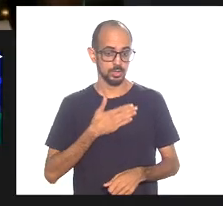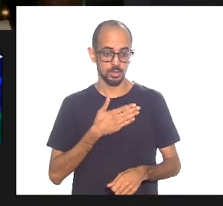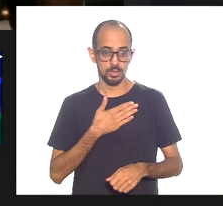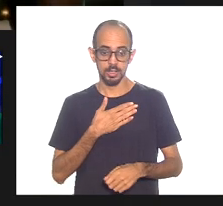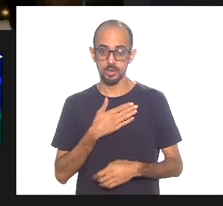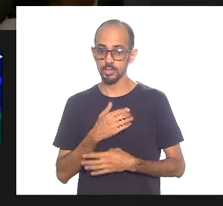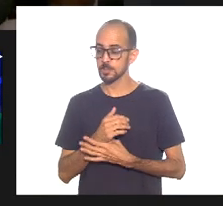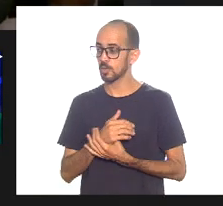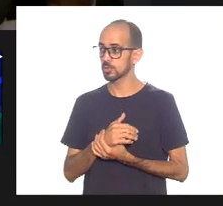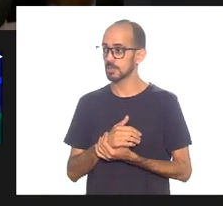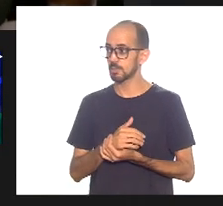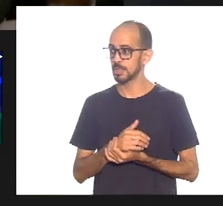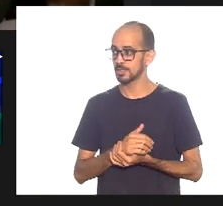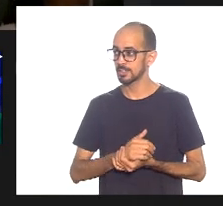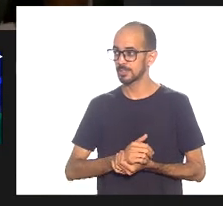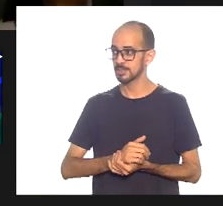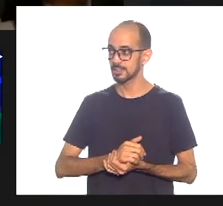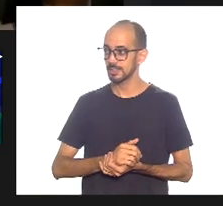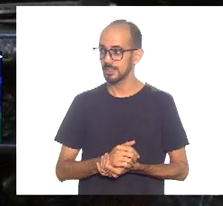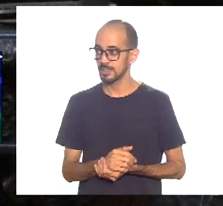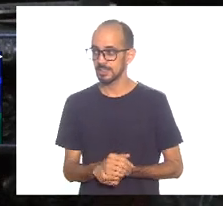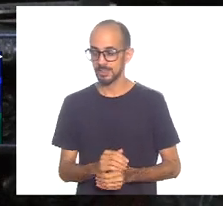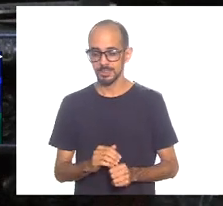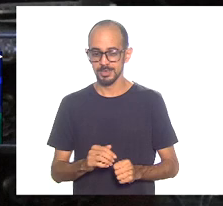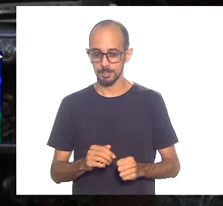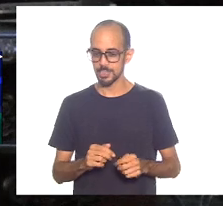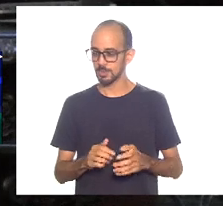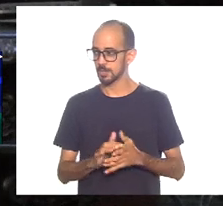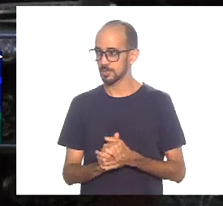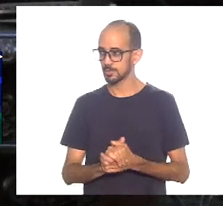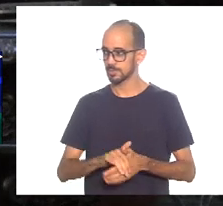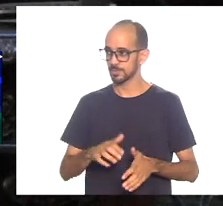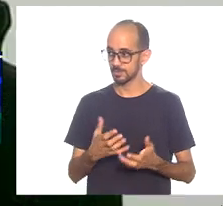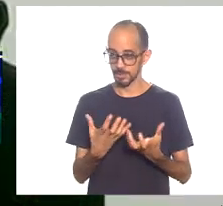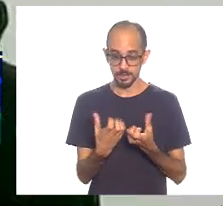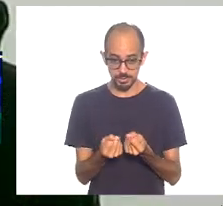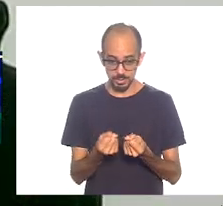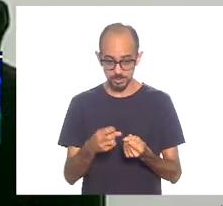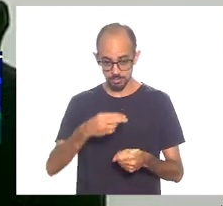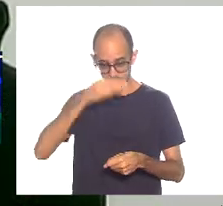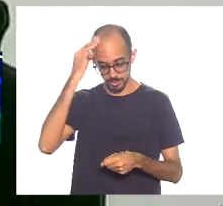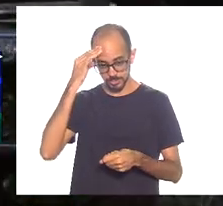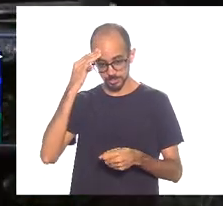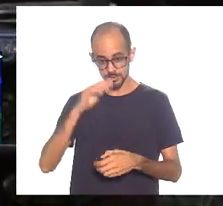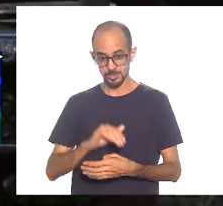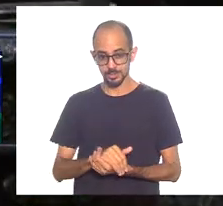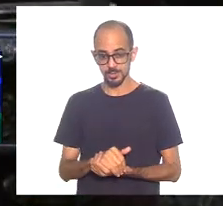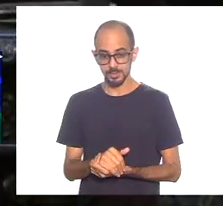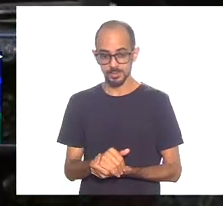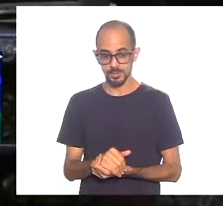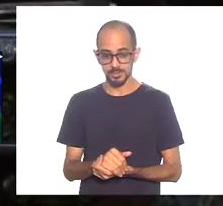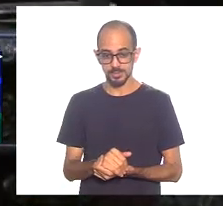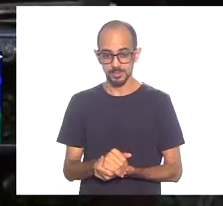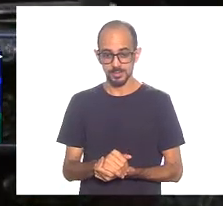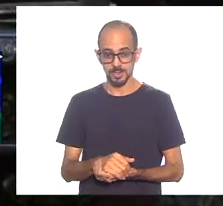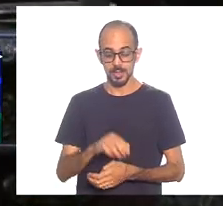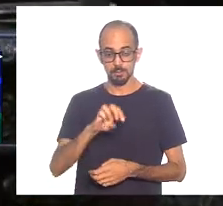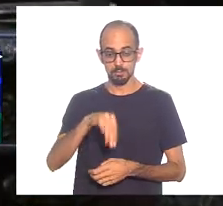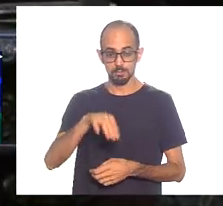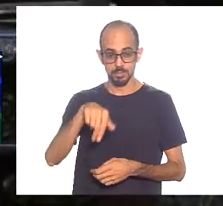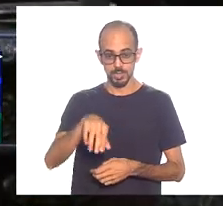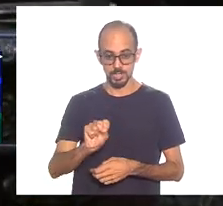saí o OK tá com ele do deputado Márcio pela comissão de Minas e